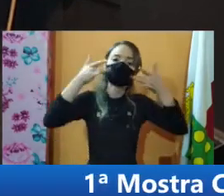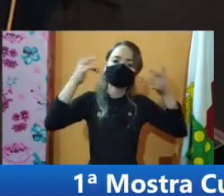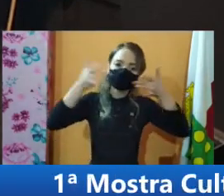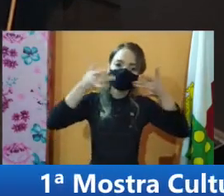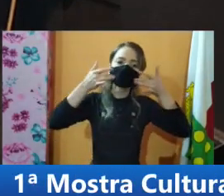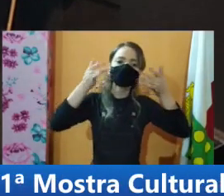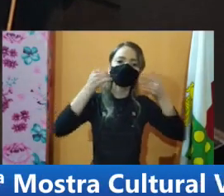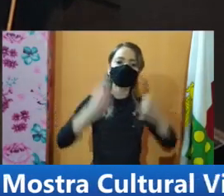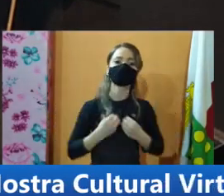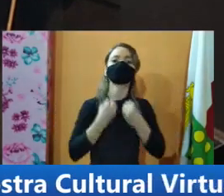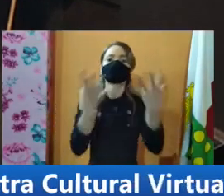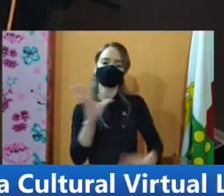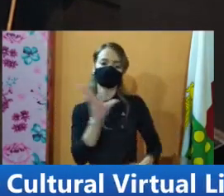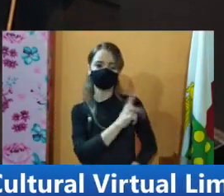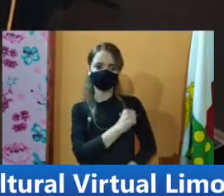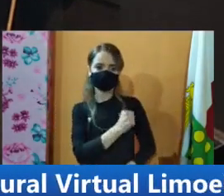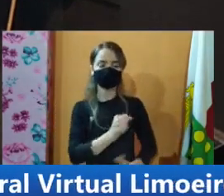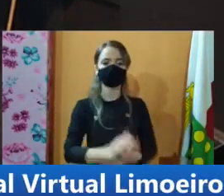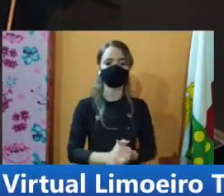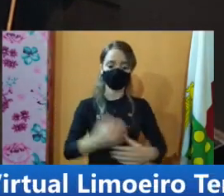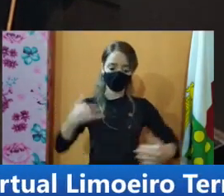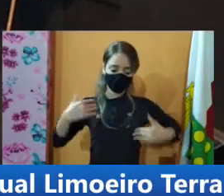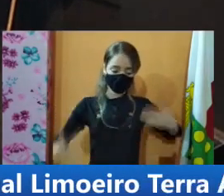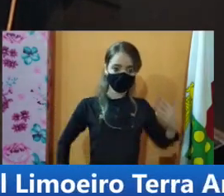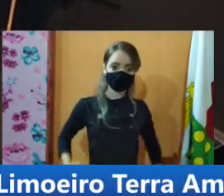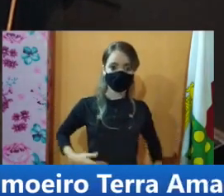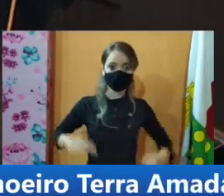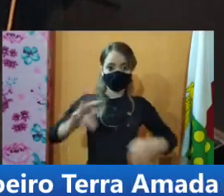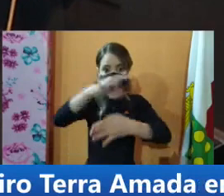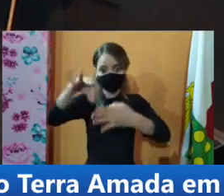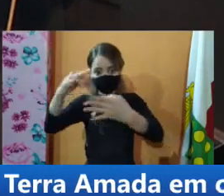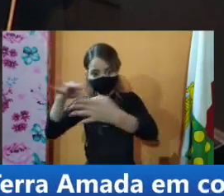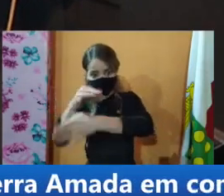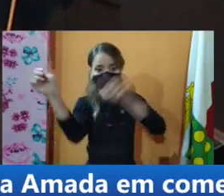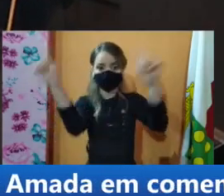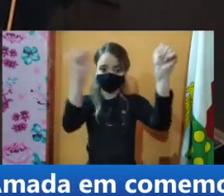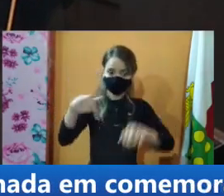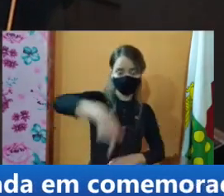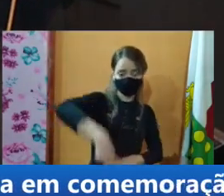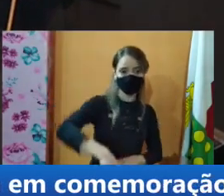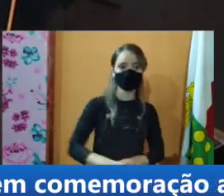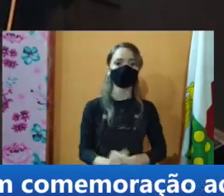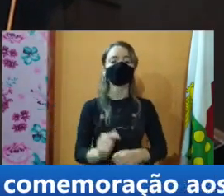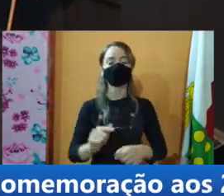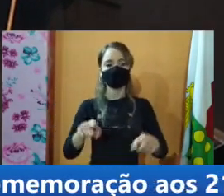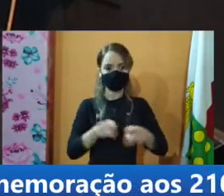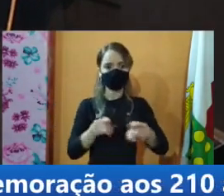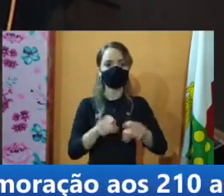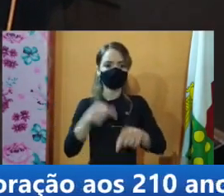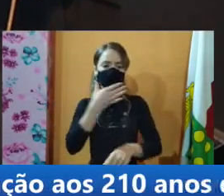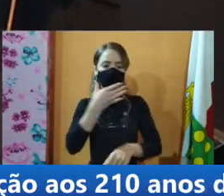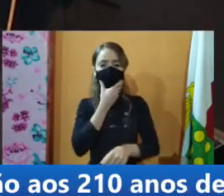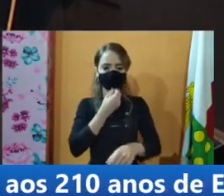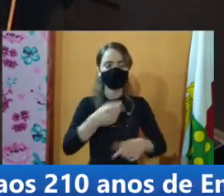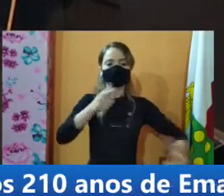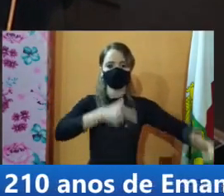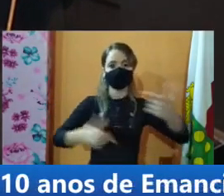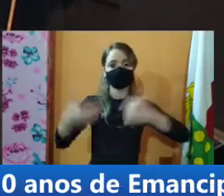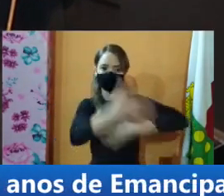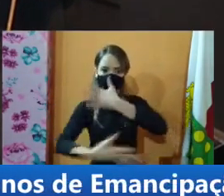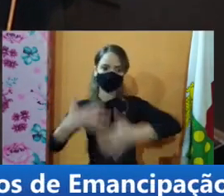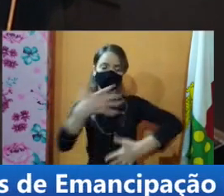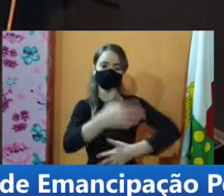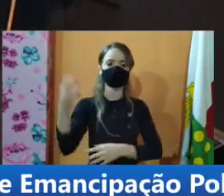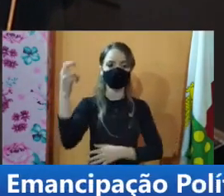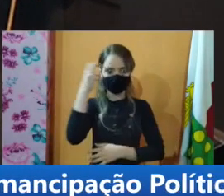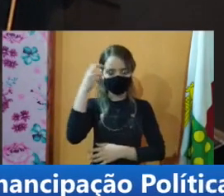ao nosso município. O figurino utilizado foi confeccionado por um artista do nosso município, Johnny Clebson, que também participou da mostra, que